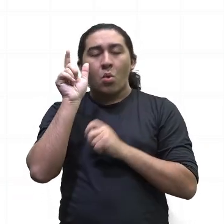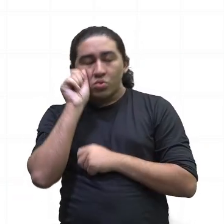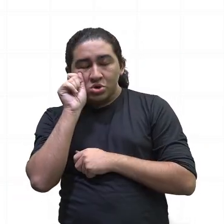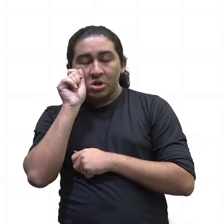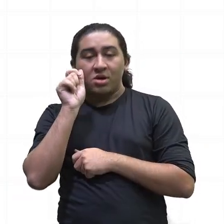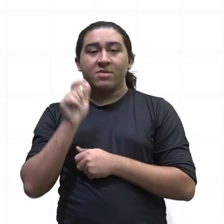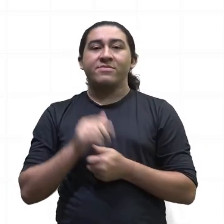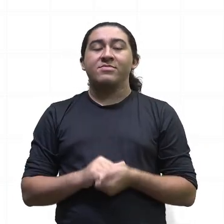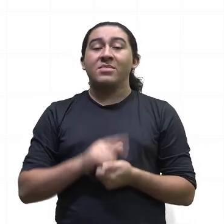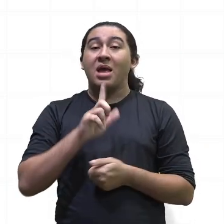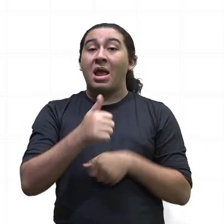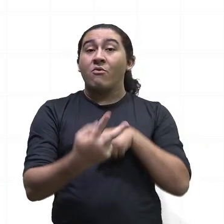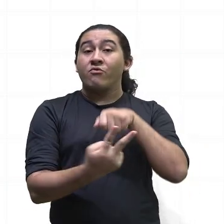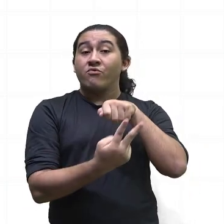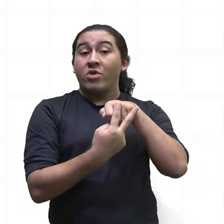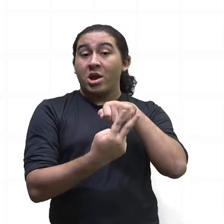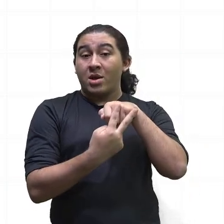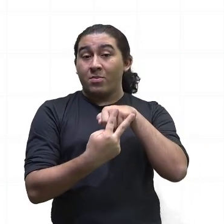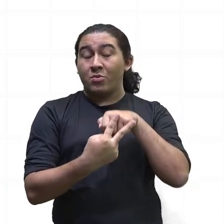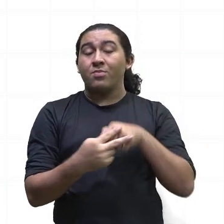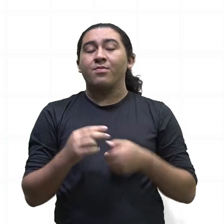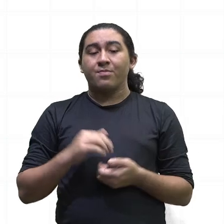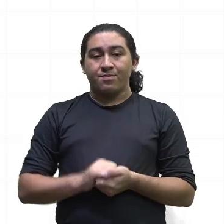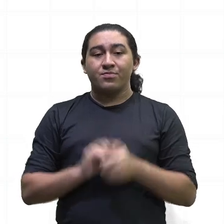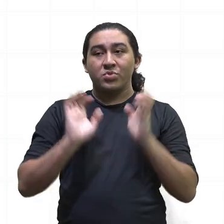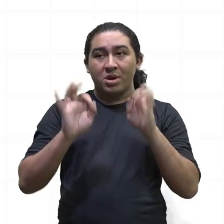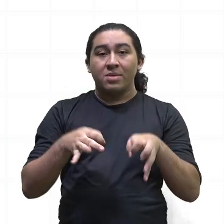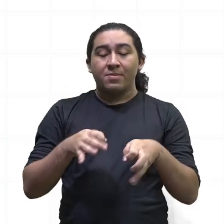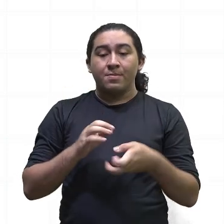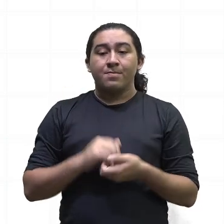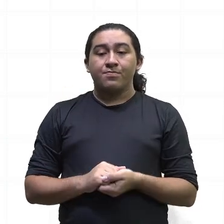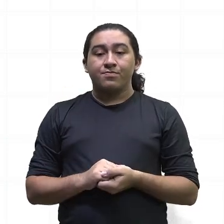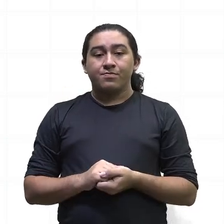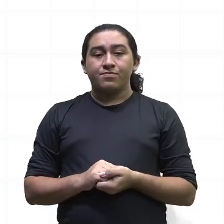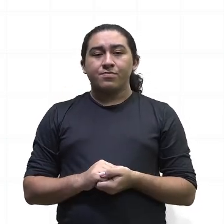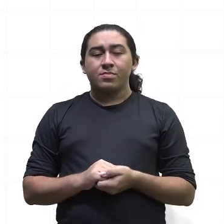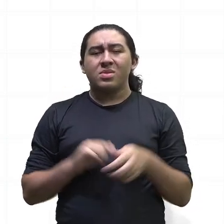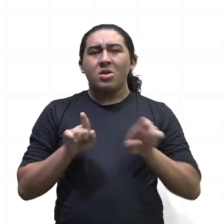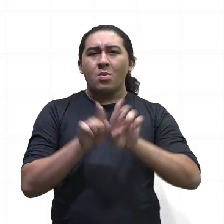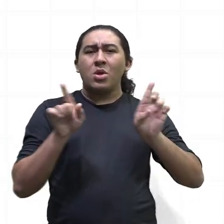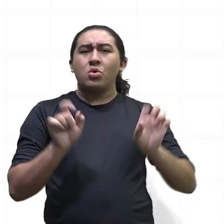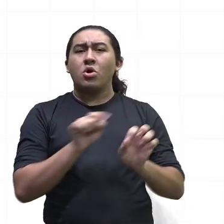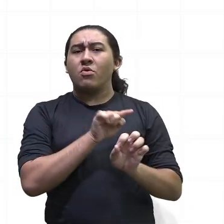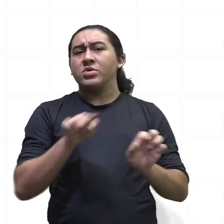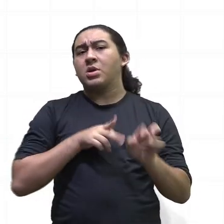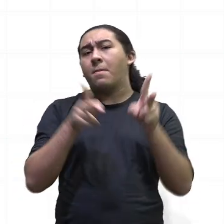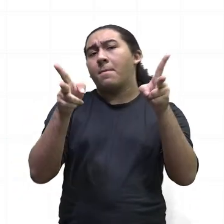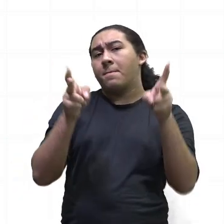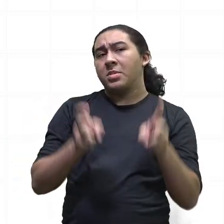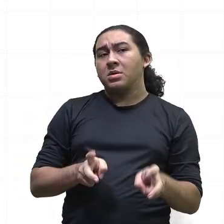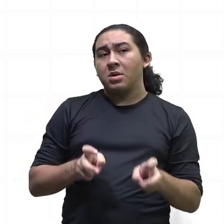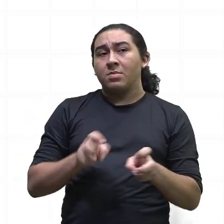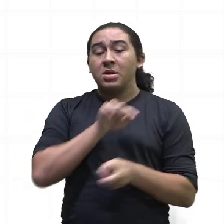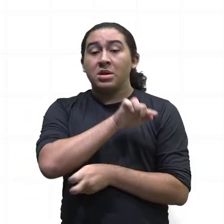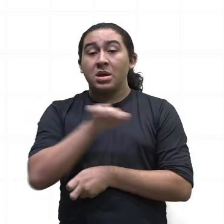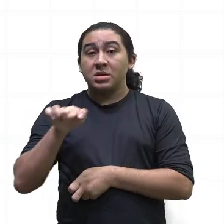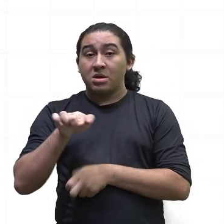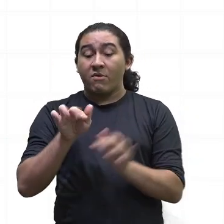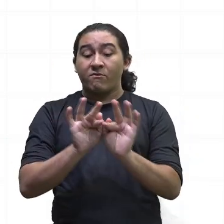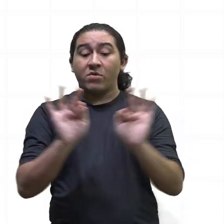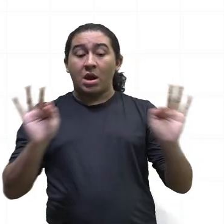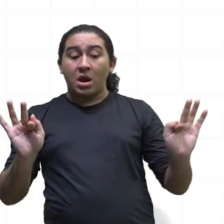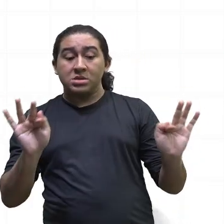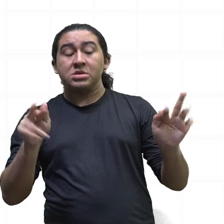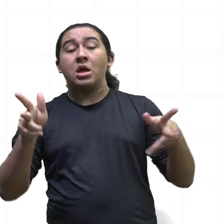nosso verbo, certo? O nosso verbo. Então, o que vocês conseguem perceber aí sobre